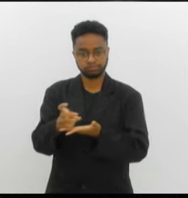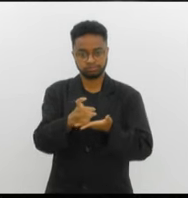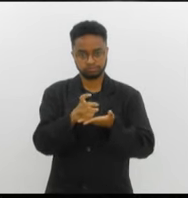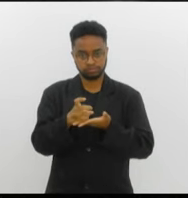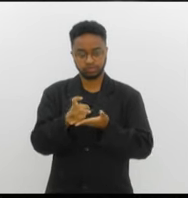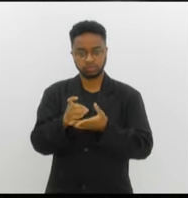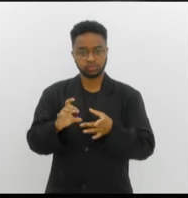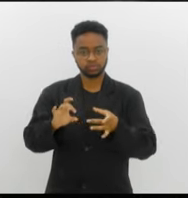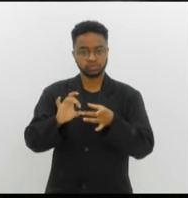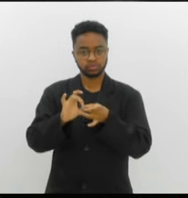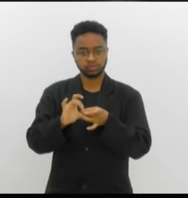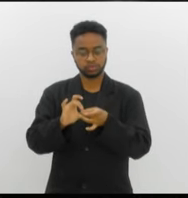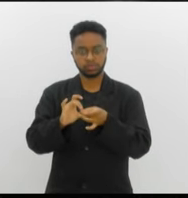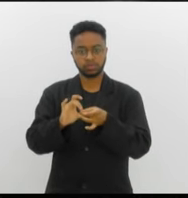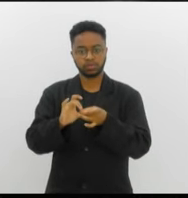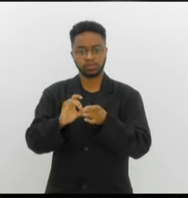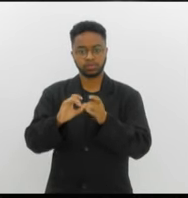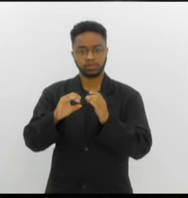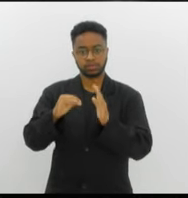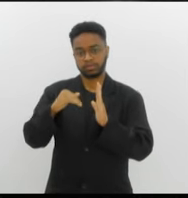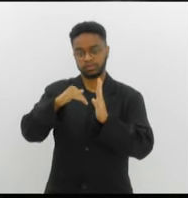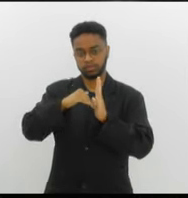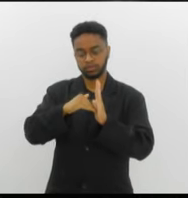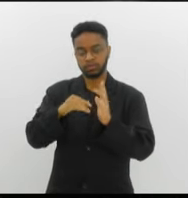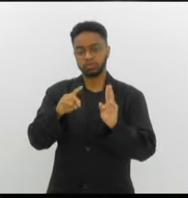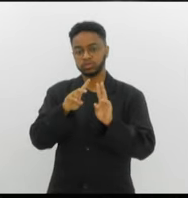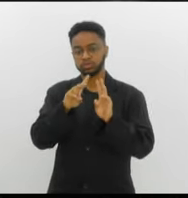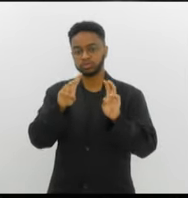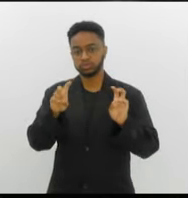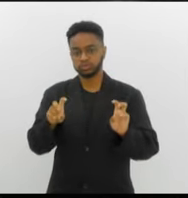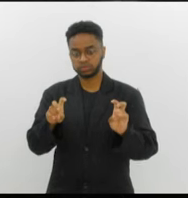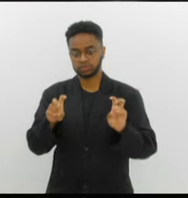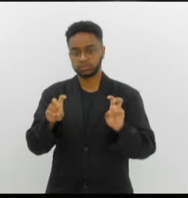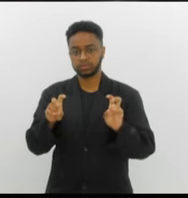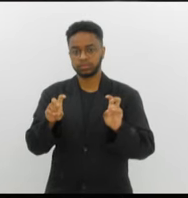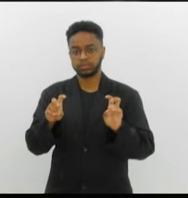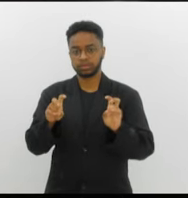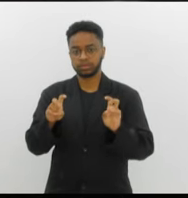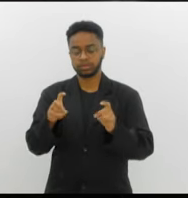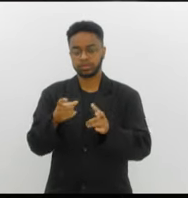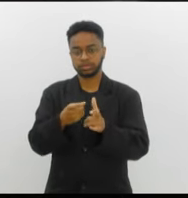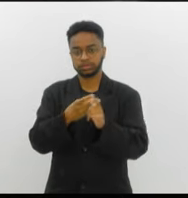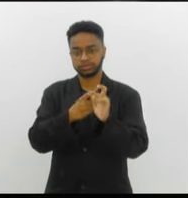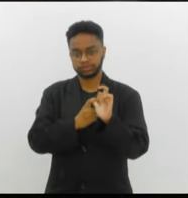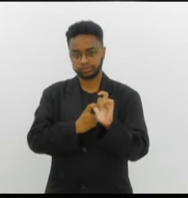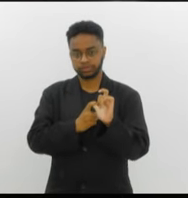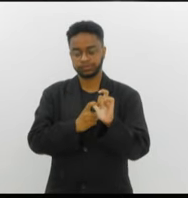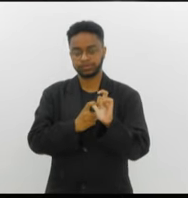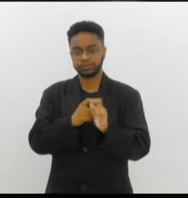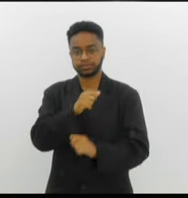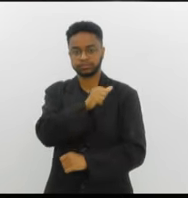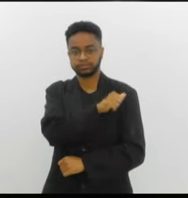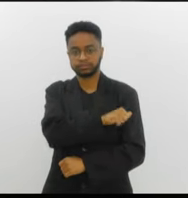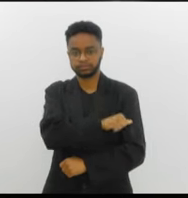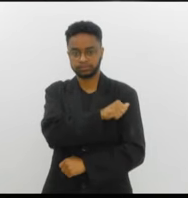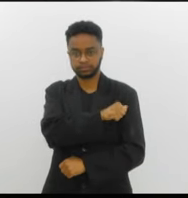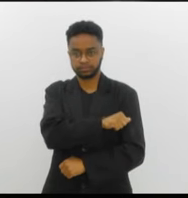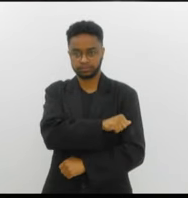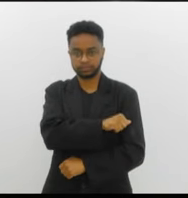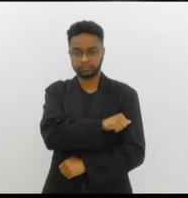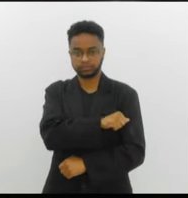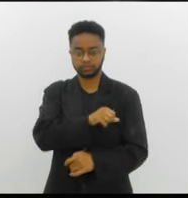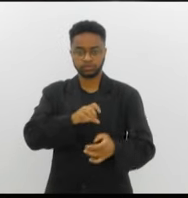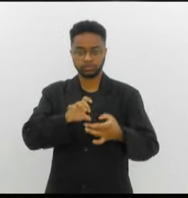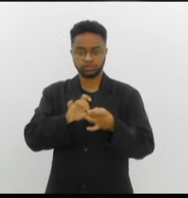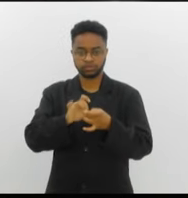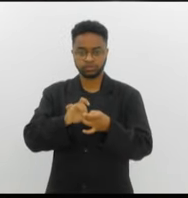da Câmara Federal sobre o tema dívida do Estado do Rio de Janeiro com a